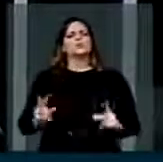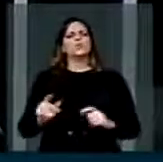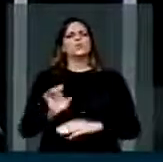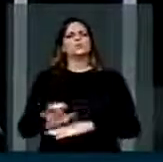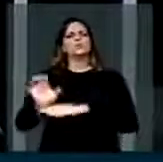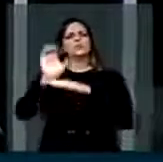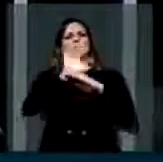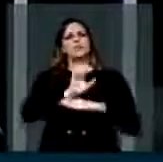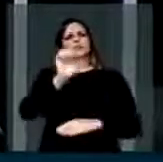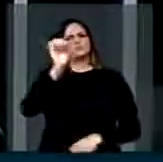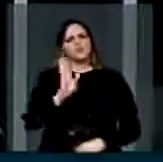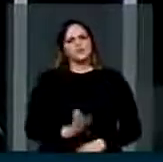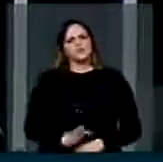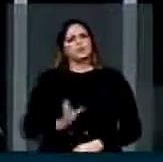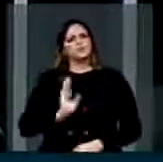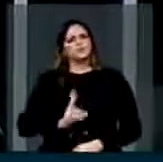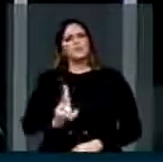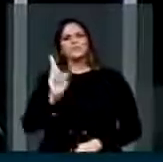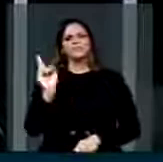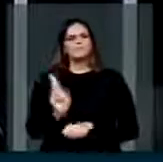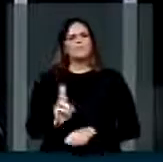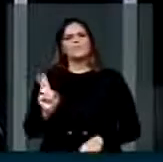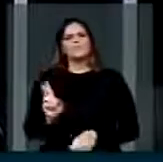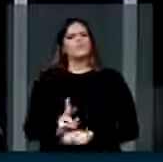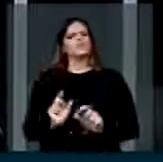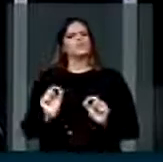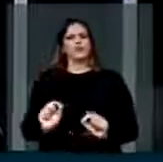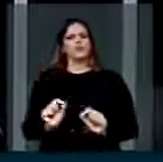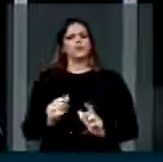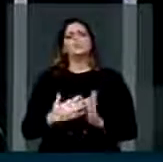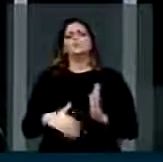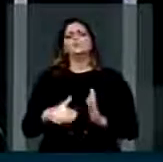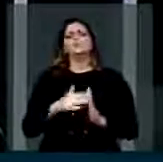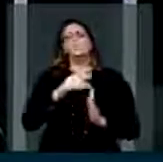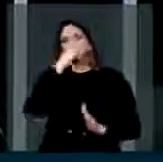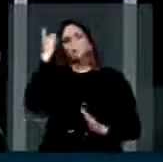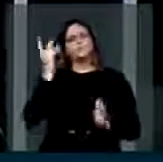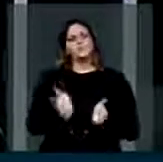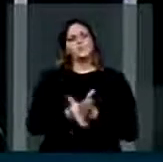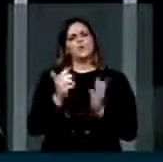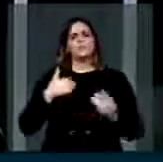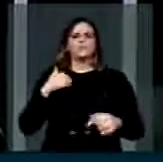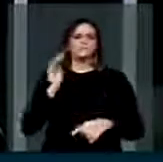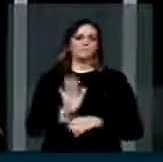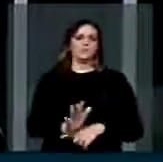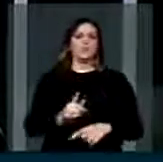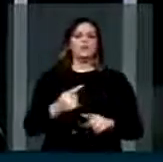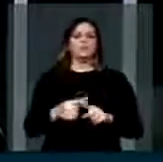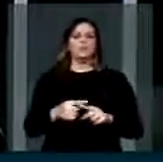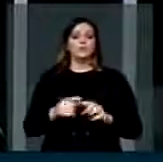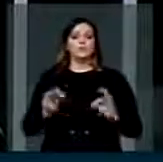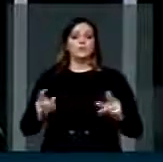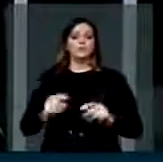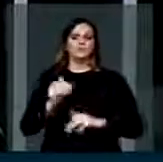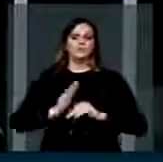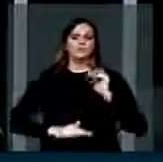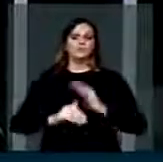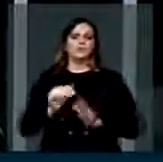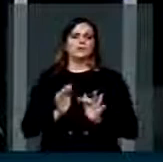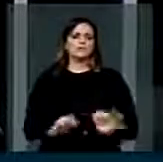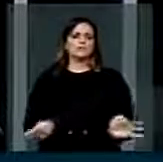brasileiros, sempre na defesa das causas dos mais humildes, dos agentes comunitários de saúde,